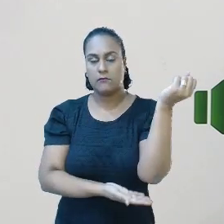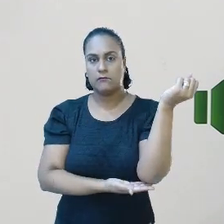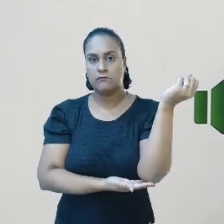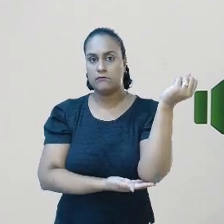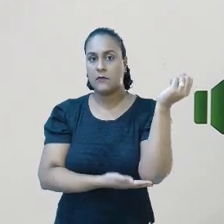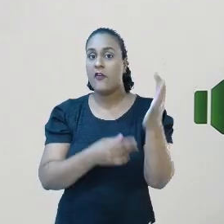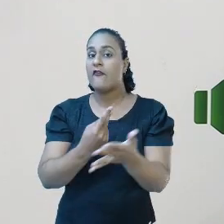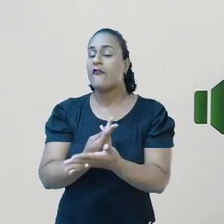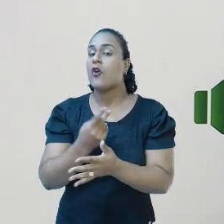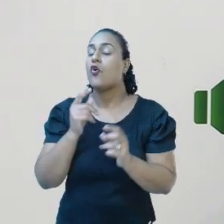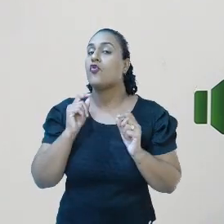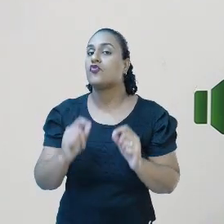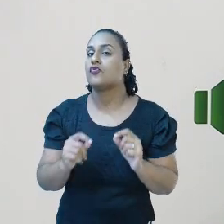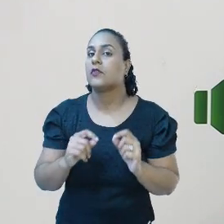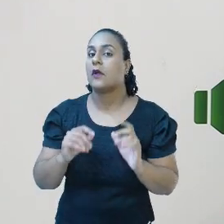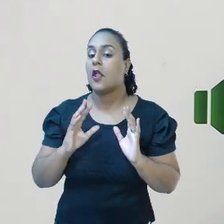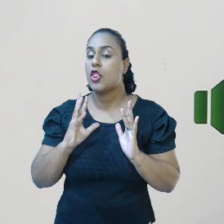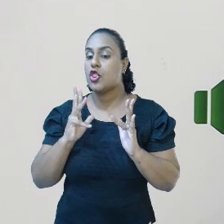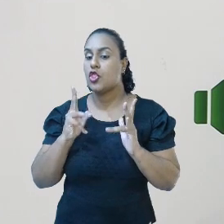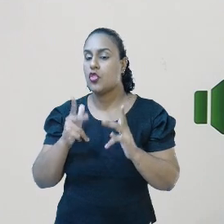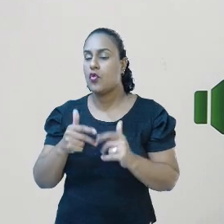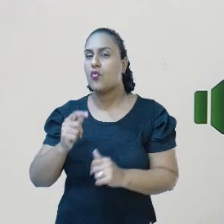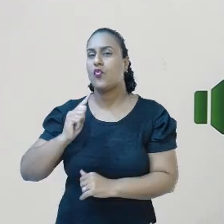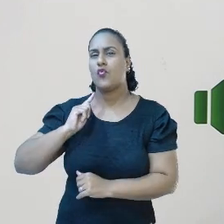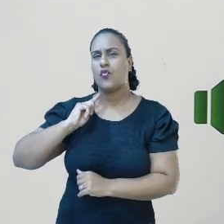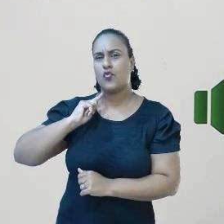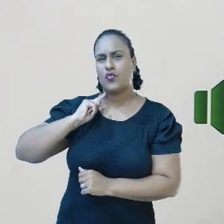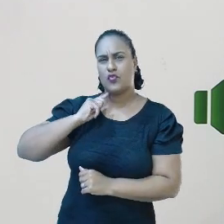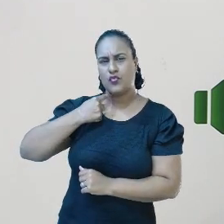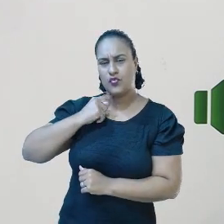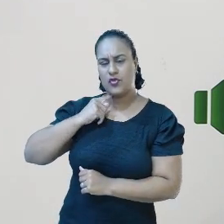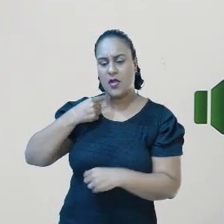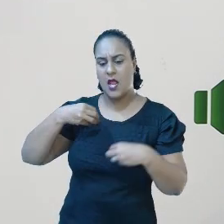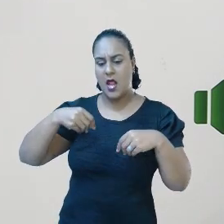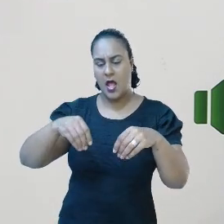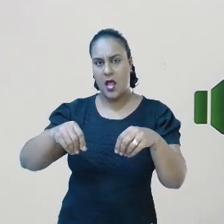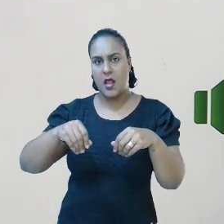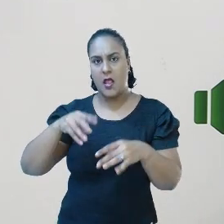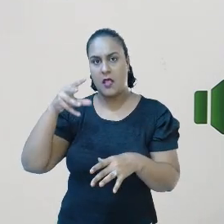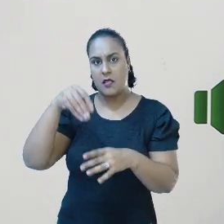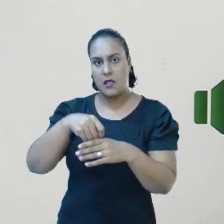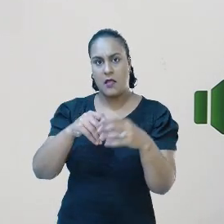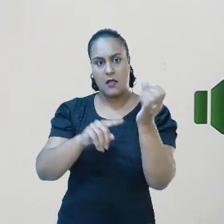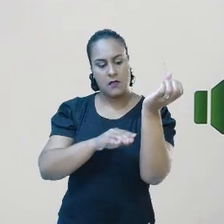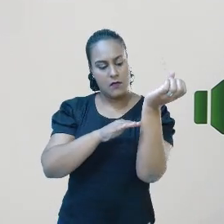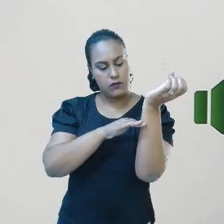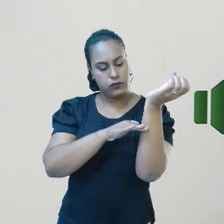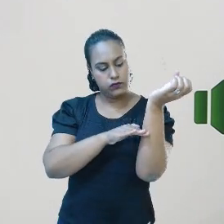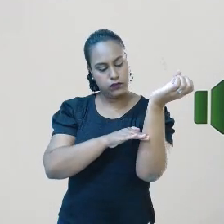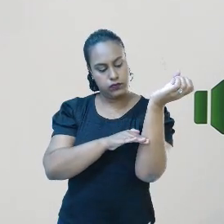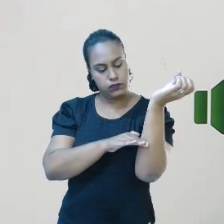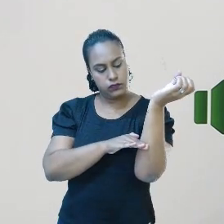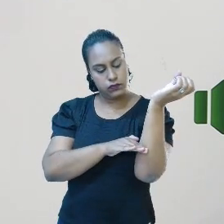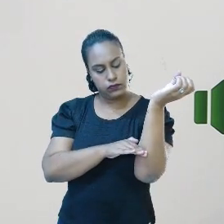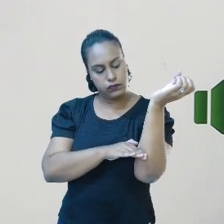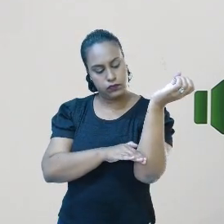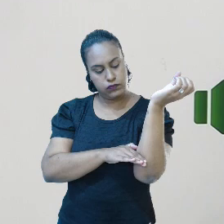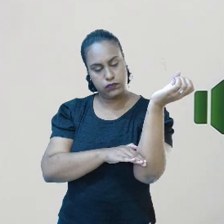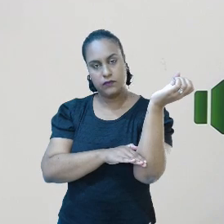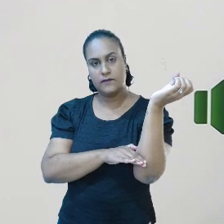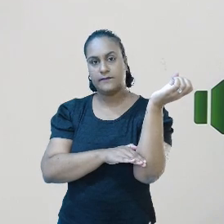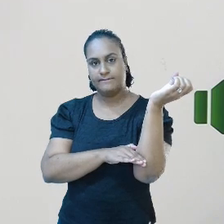vai acontecer? Toda essa sujeirinha, toda essa areia, ela vai para o fundo da